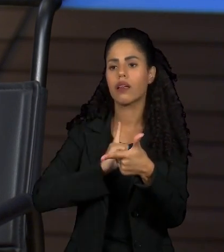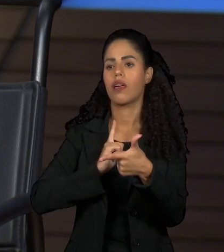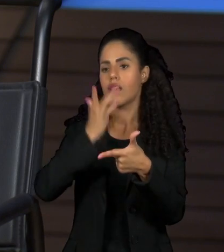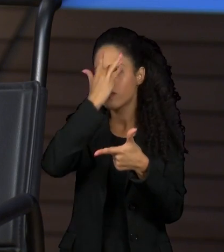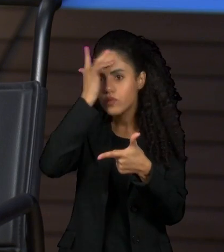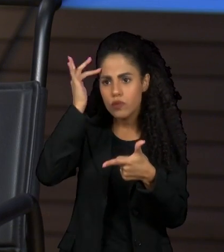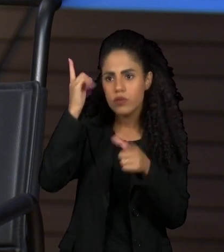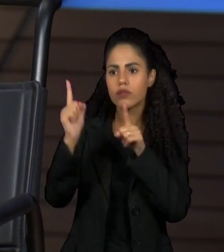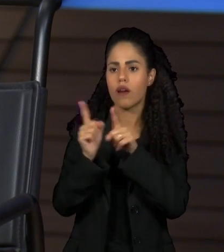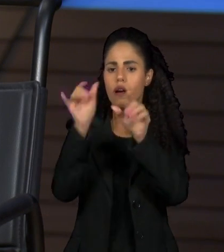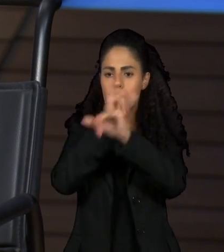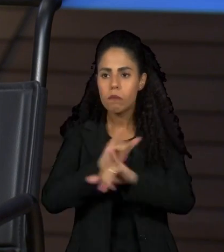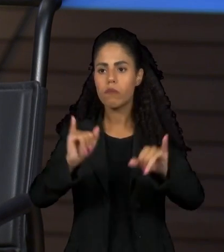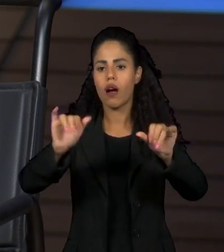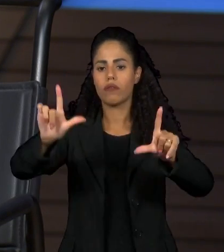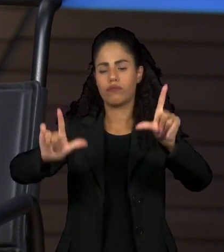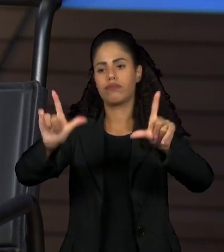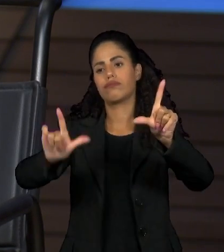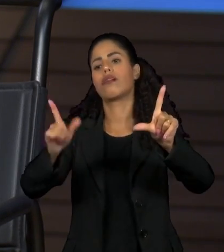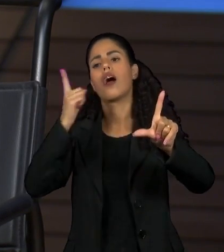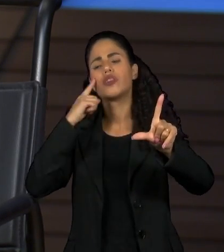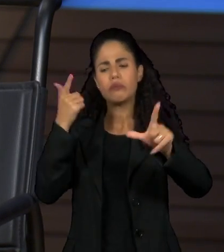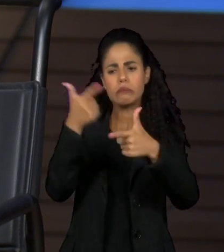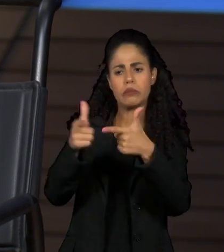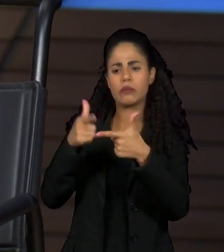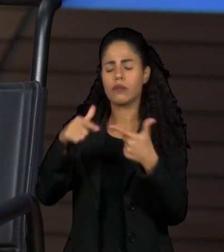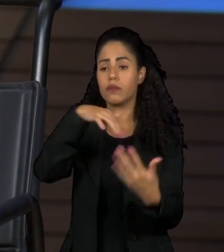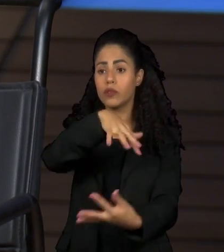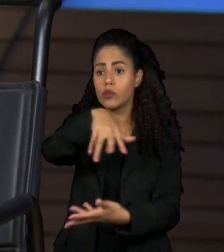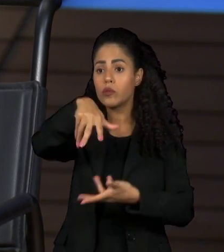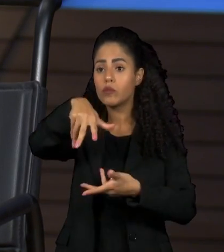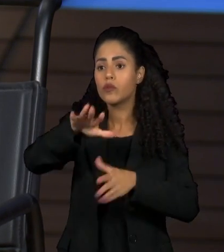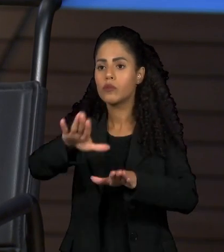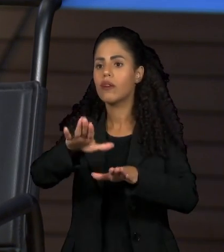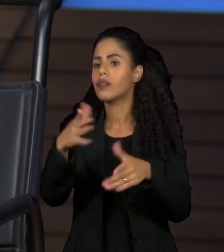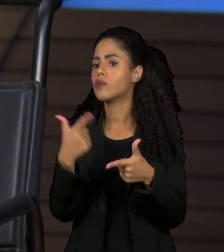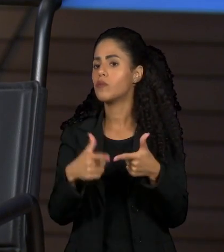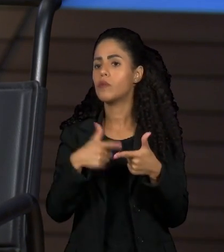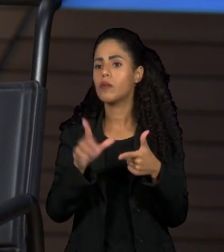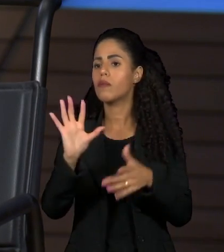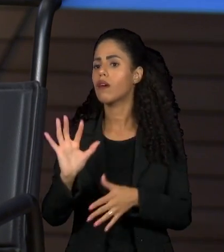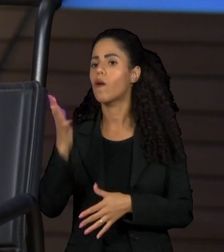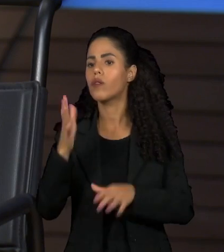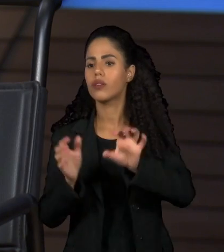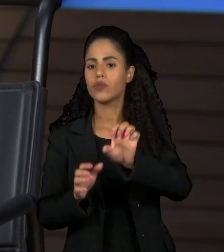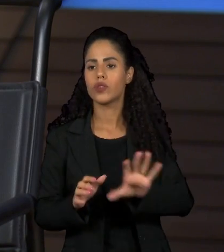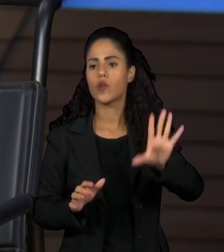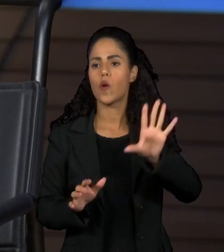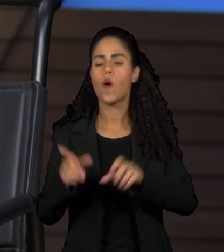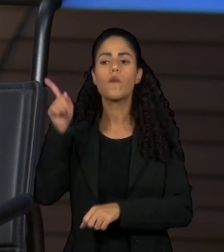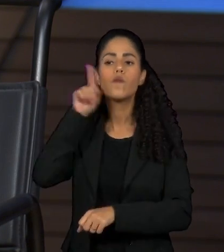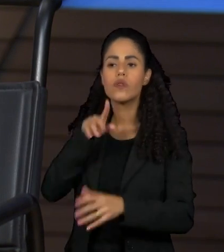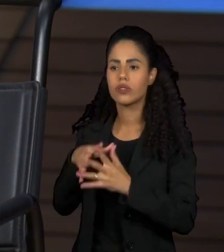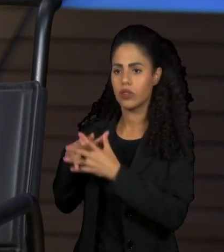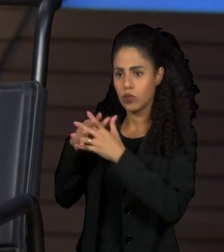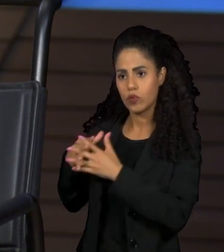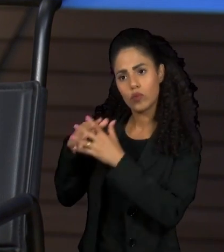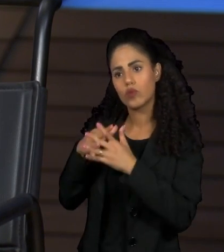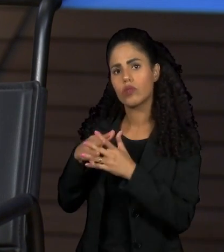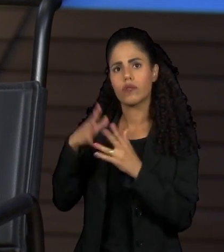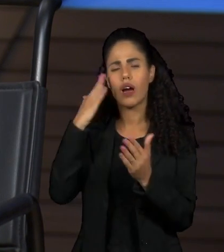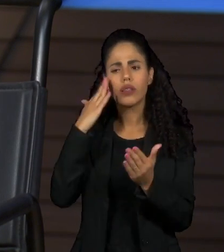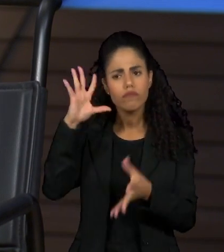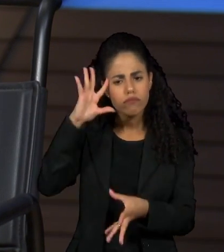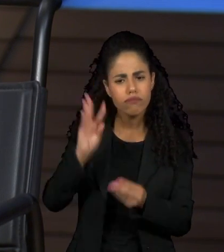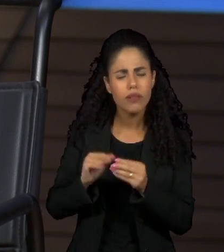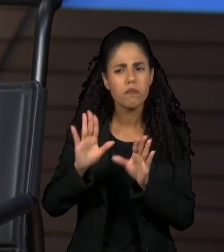vê nos noticiários problemas globais, mas muitas vezes são problemas que estão acontecendo na Europa, nos Estados Unidos, ele até compreende, mas